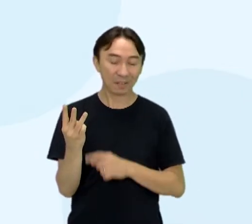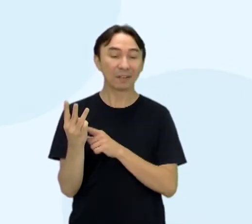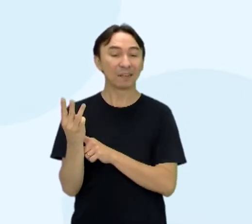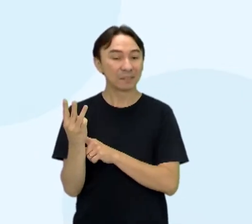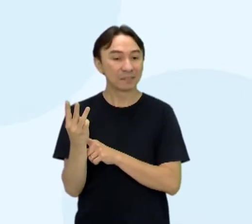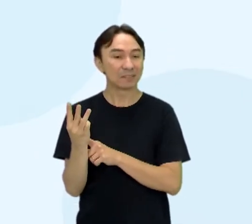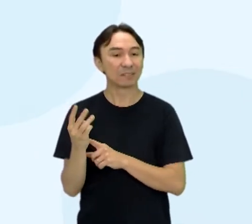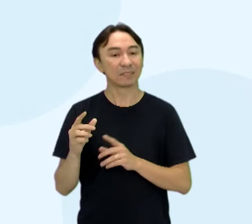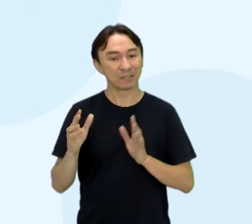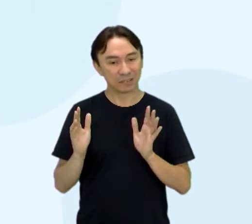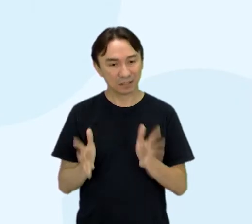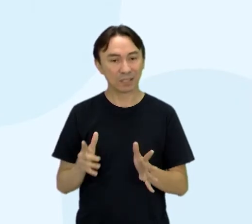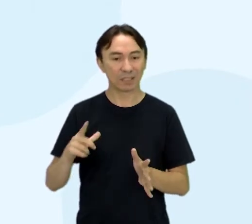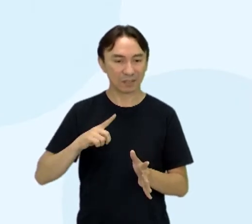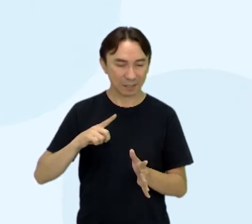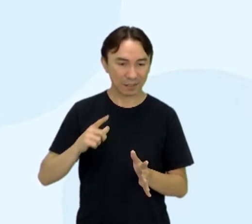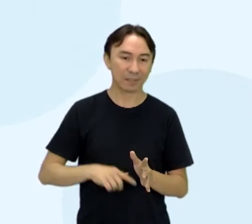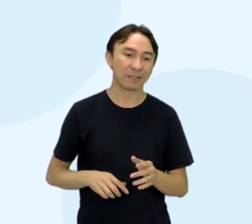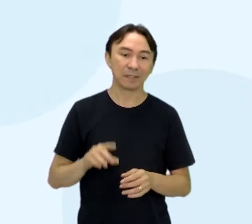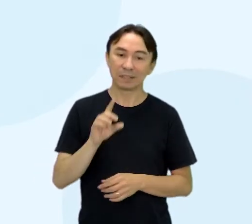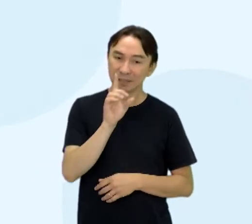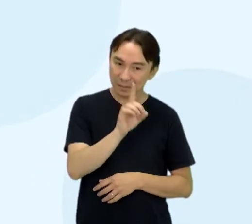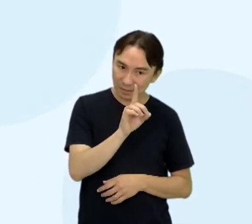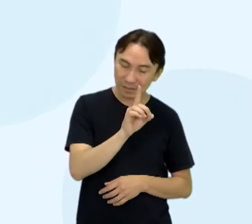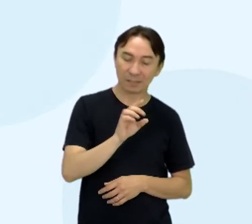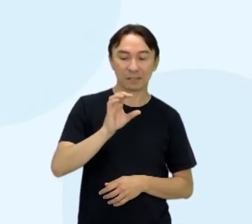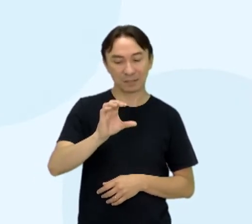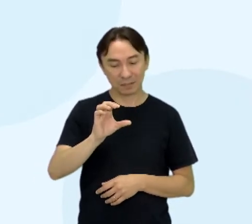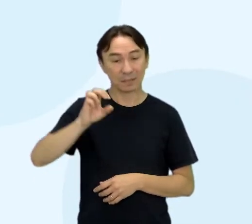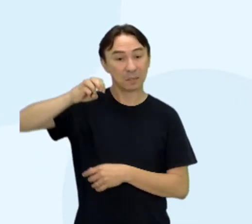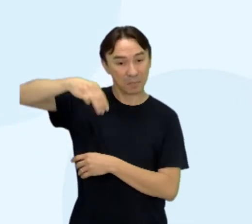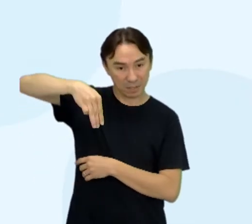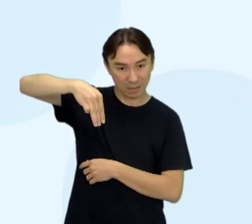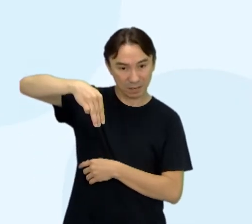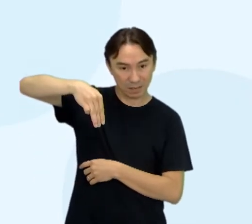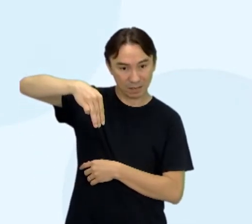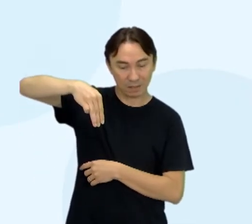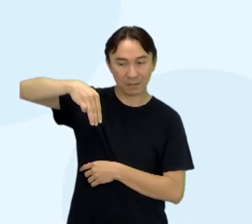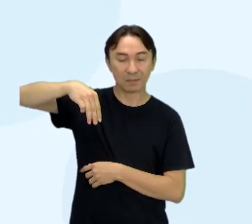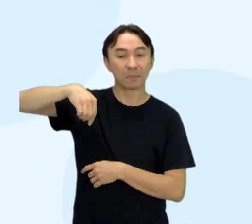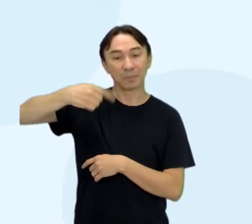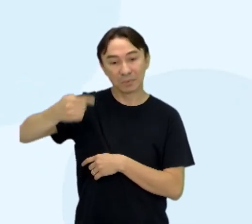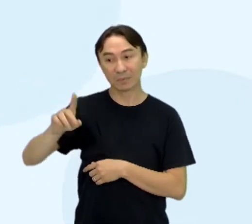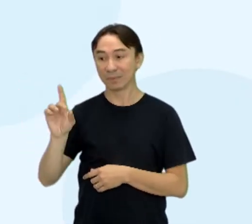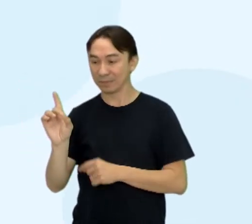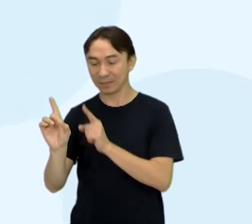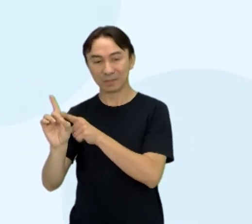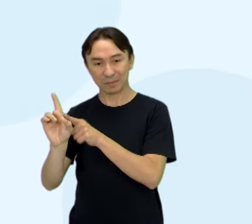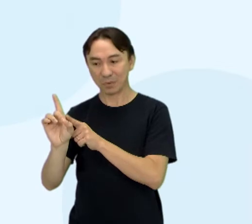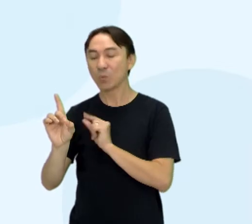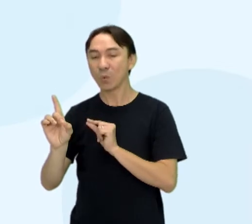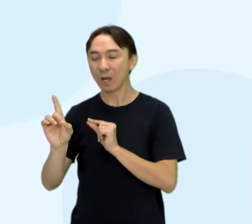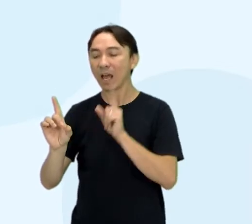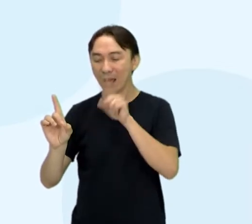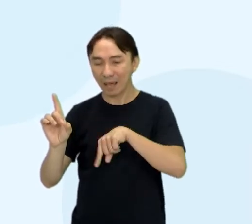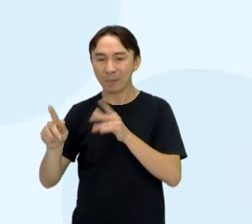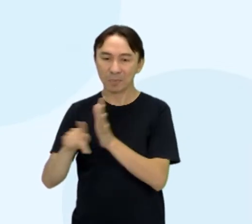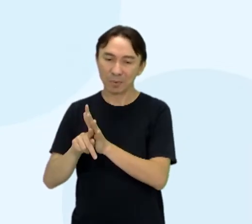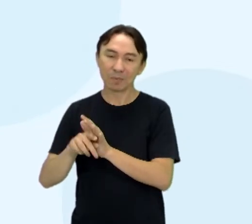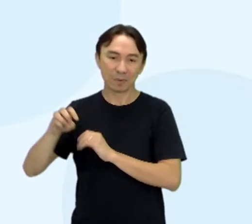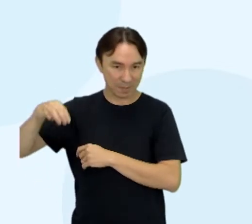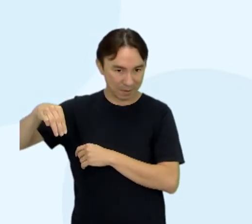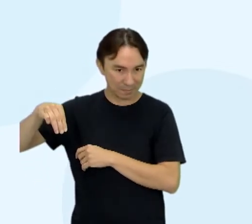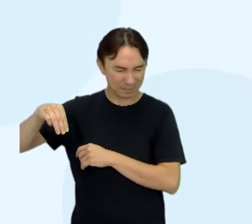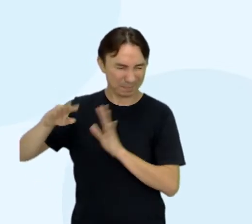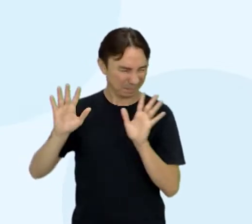Então a gente tem aqui, dezena, centena, milhar. Dezena, de novo, mas dezena de quê? Dezena de milhar, tá ok? Então